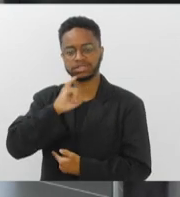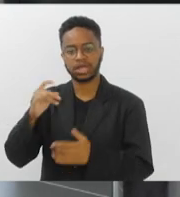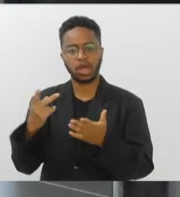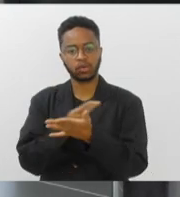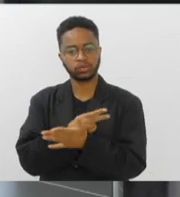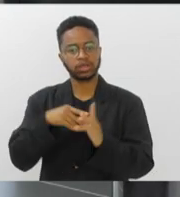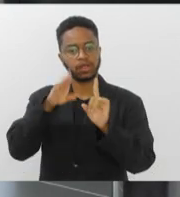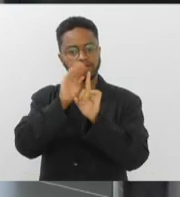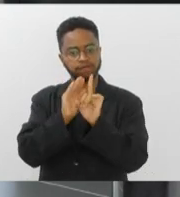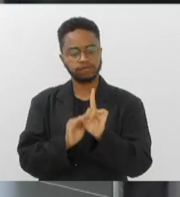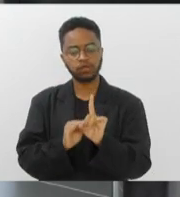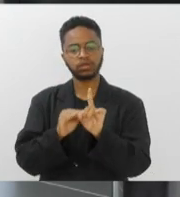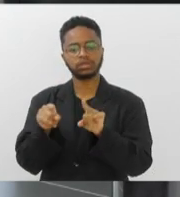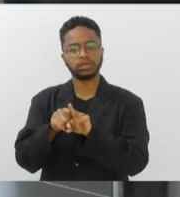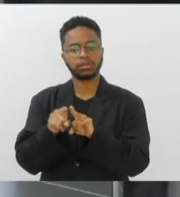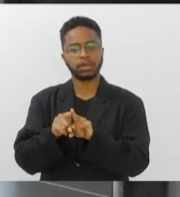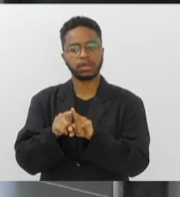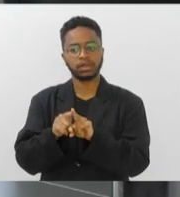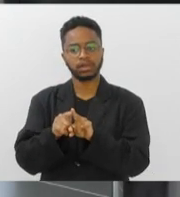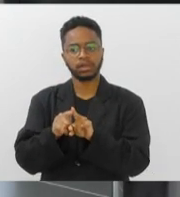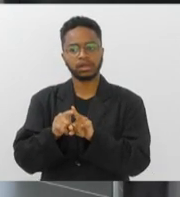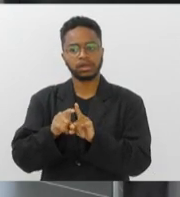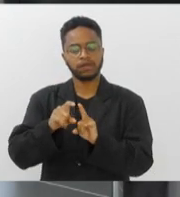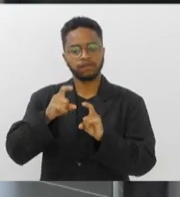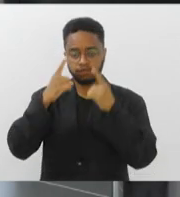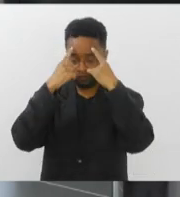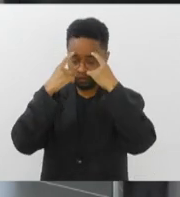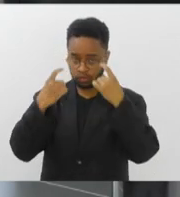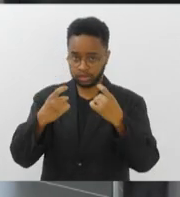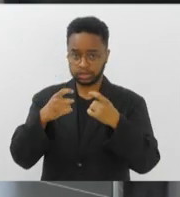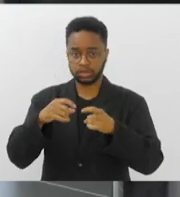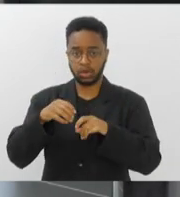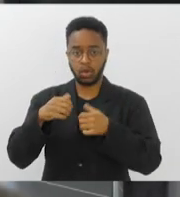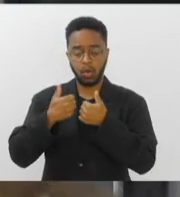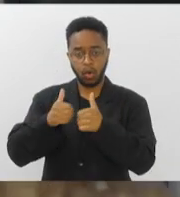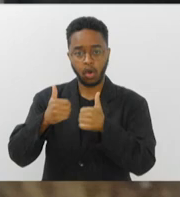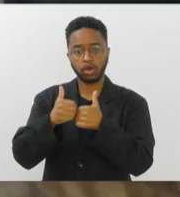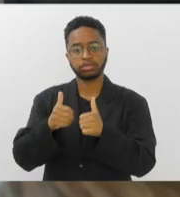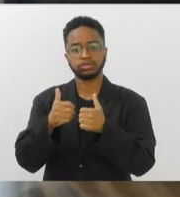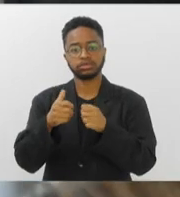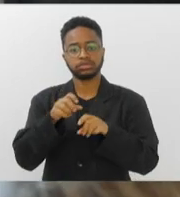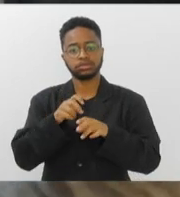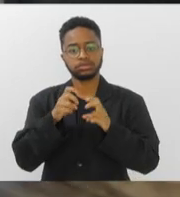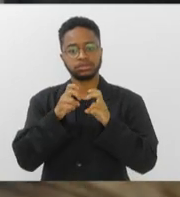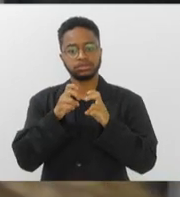e importunação sexual nos ônibus, trem, metrô, barcas e outros.